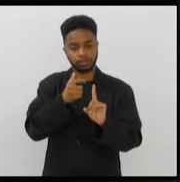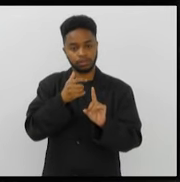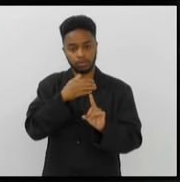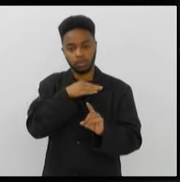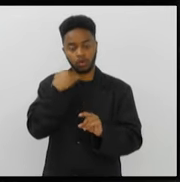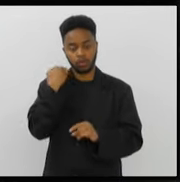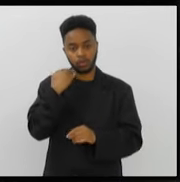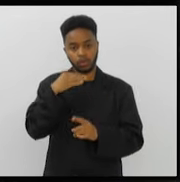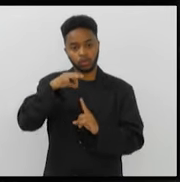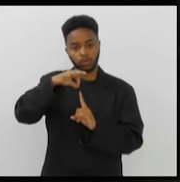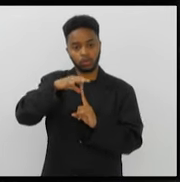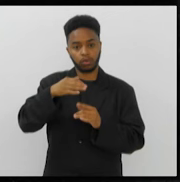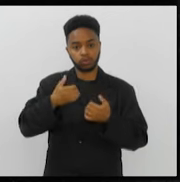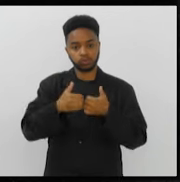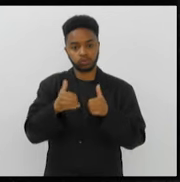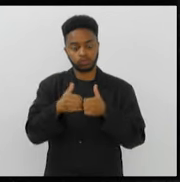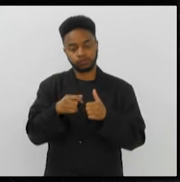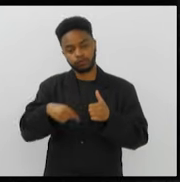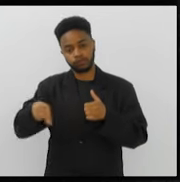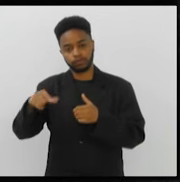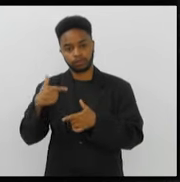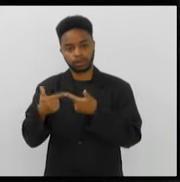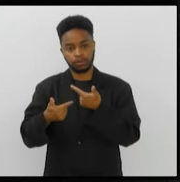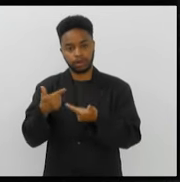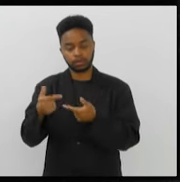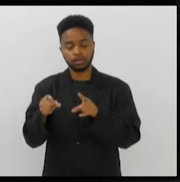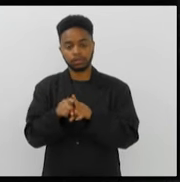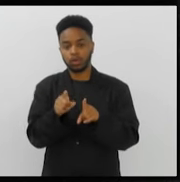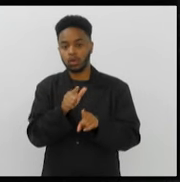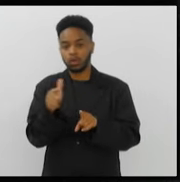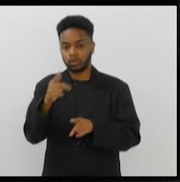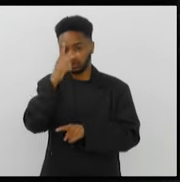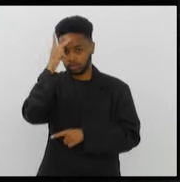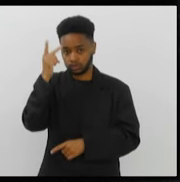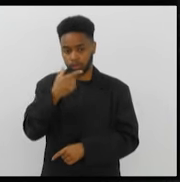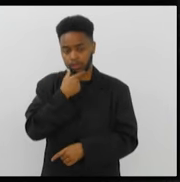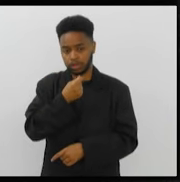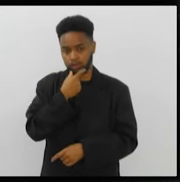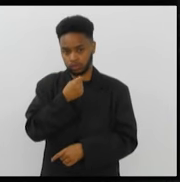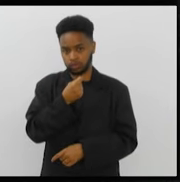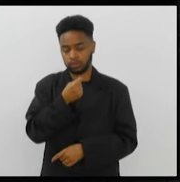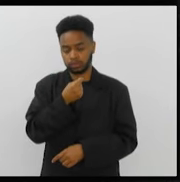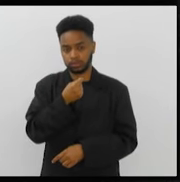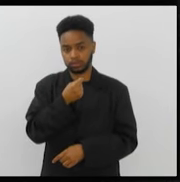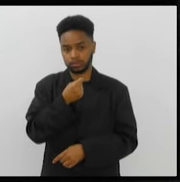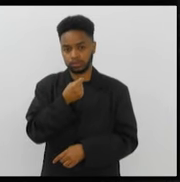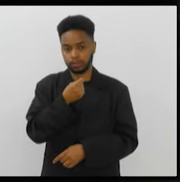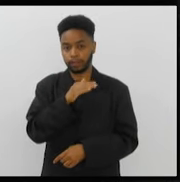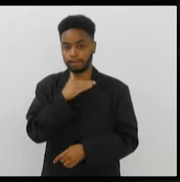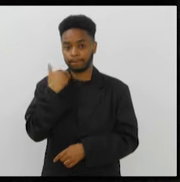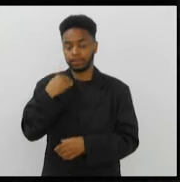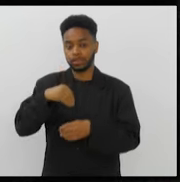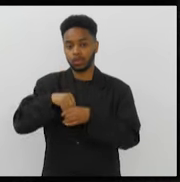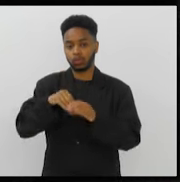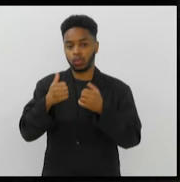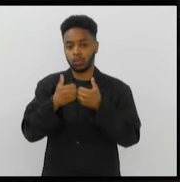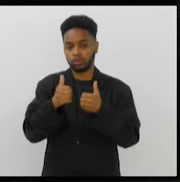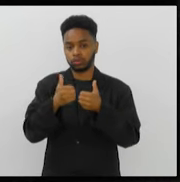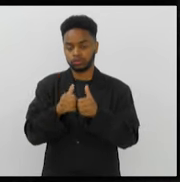no ponto de ônibus, indo trabalhar. E uma outra pessoa, um menino, um rapaz, morto dentro do ônibus.